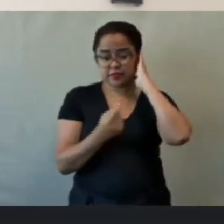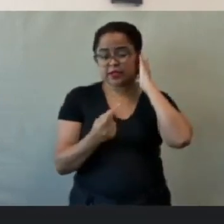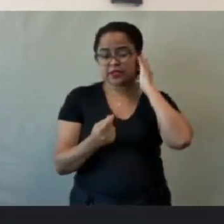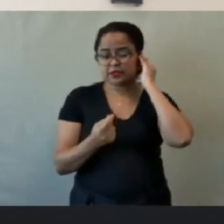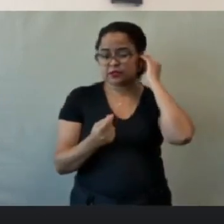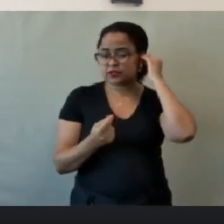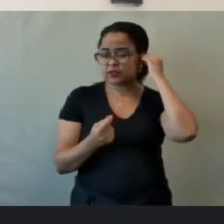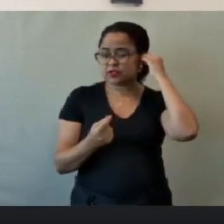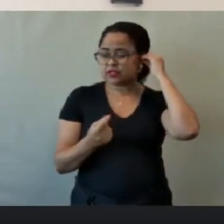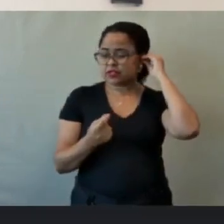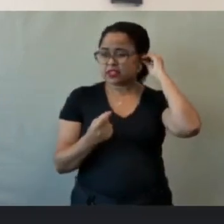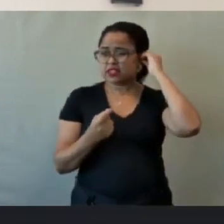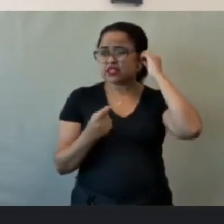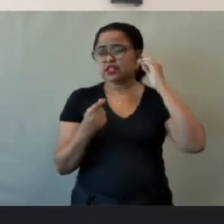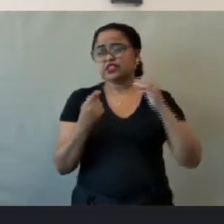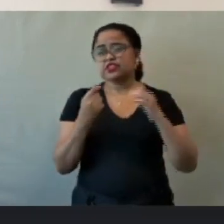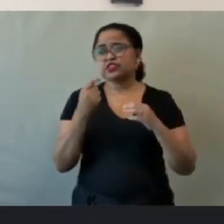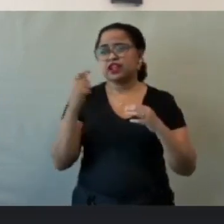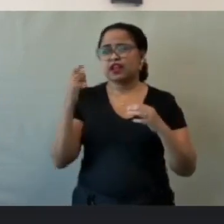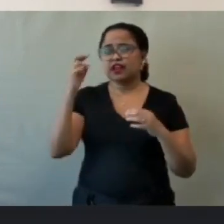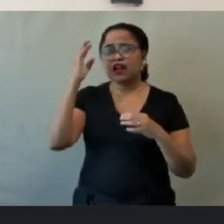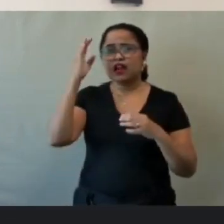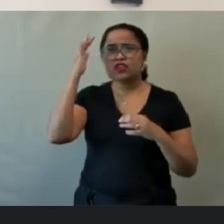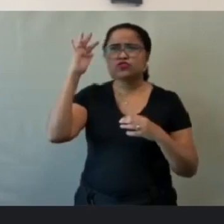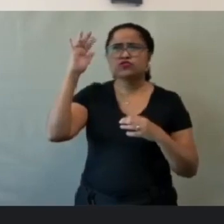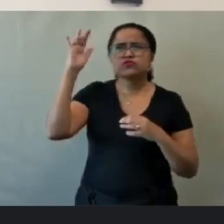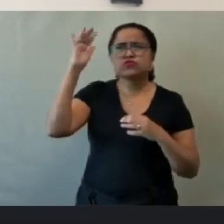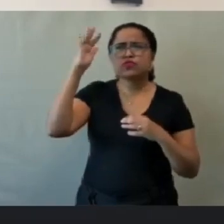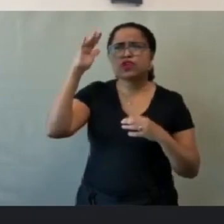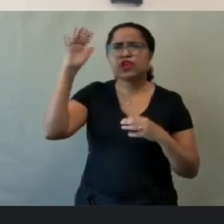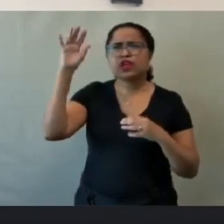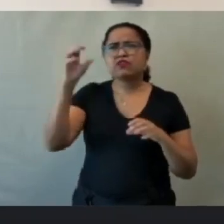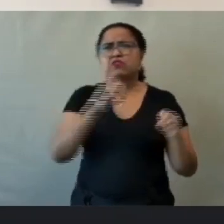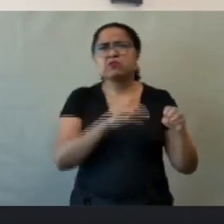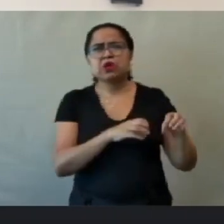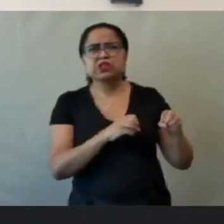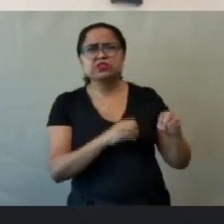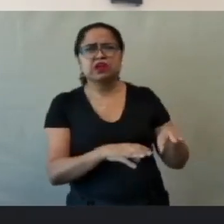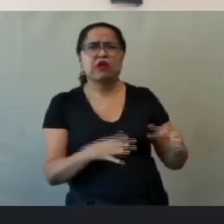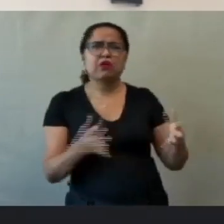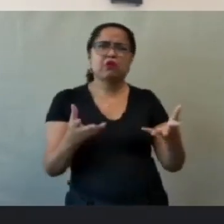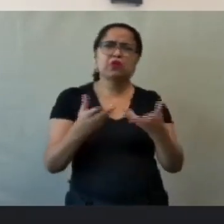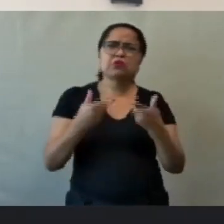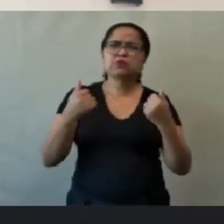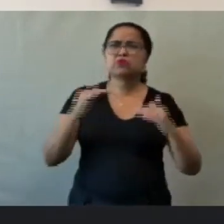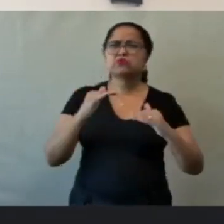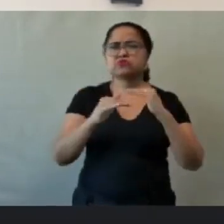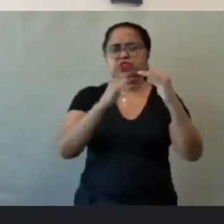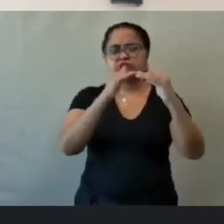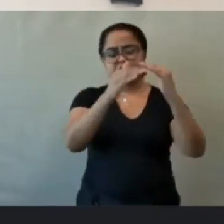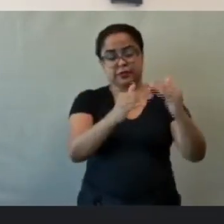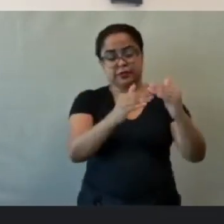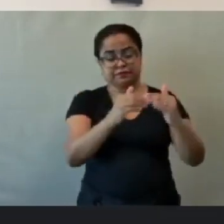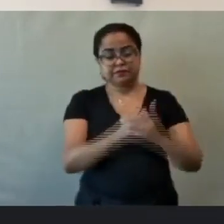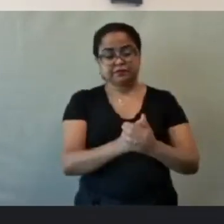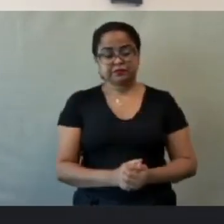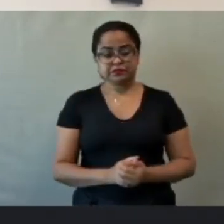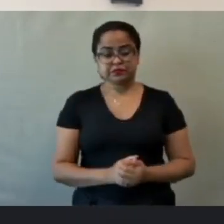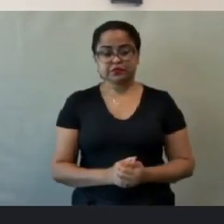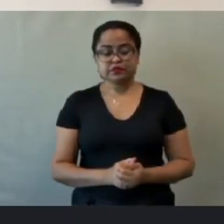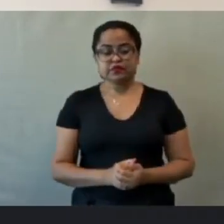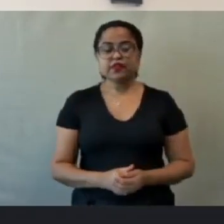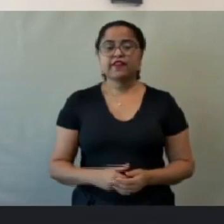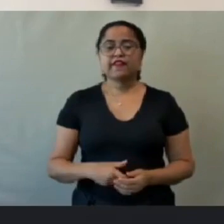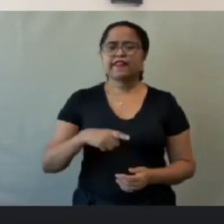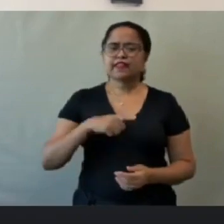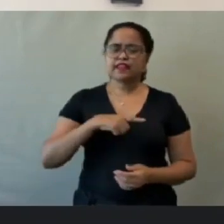fazendo educação. É fazer de conta que nós estamos dialogando e construindo qualidade da educação pública. Então, nós precisamos avançar e aí ter muita